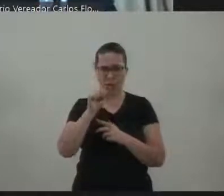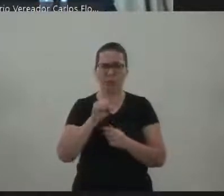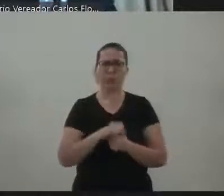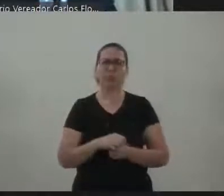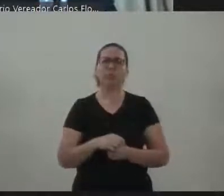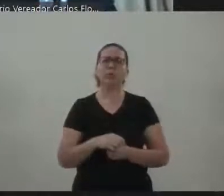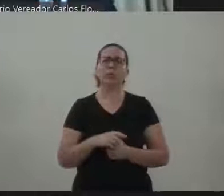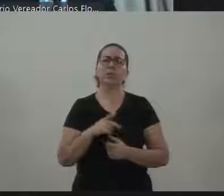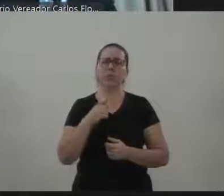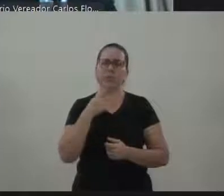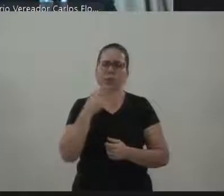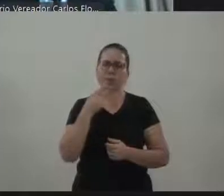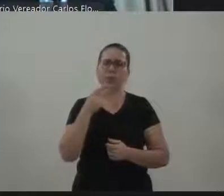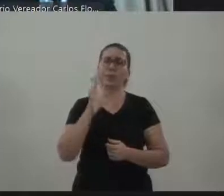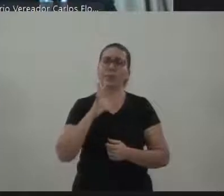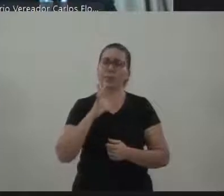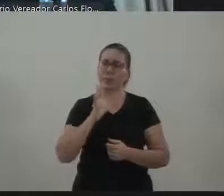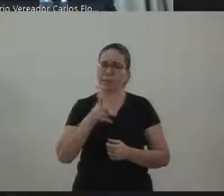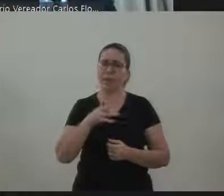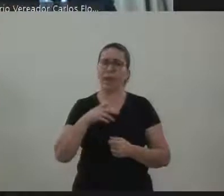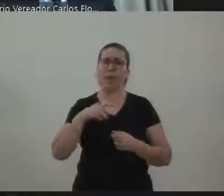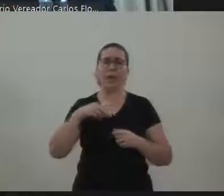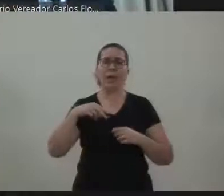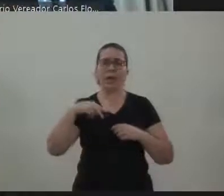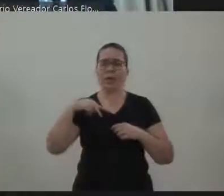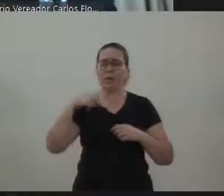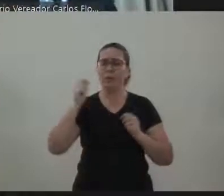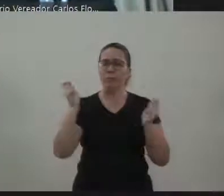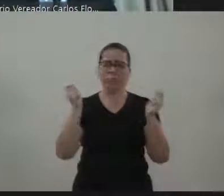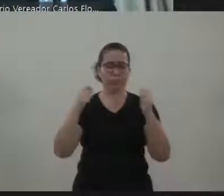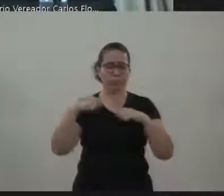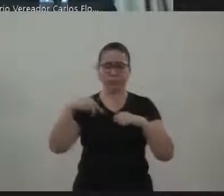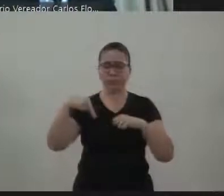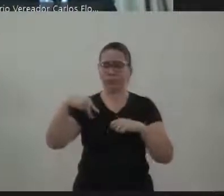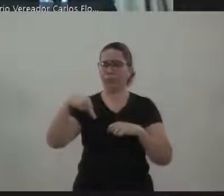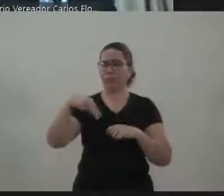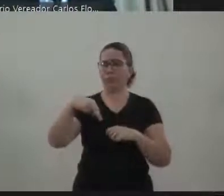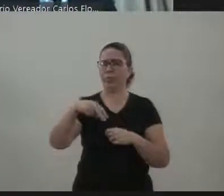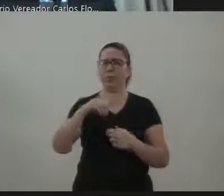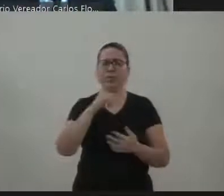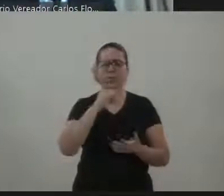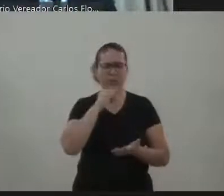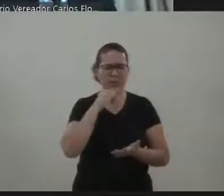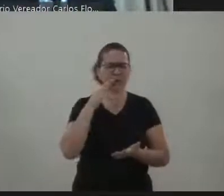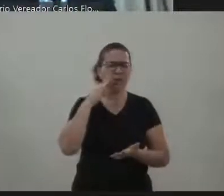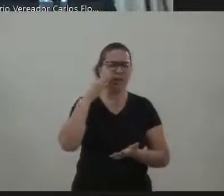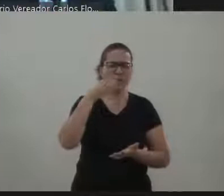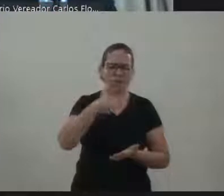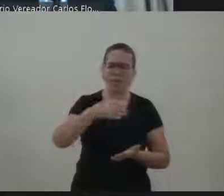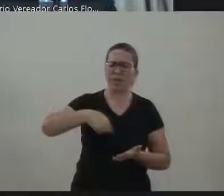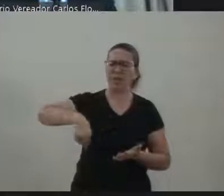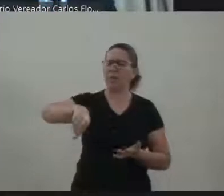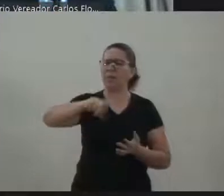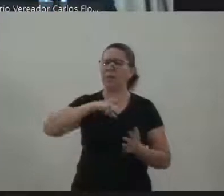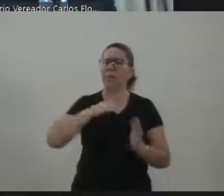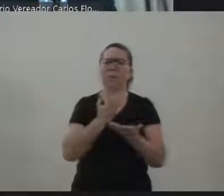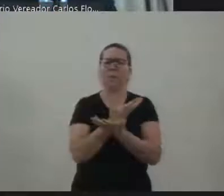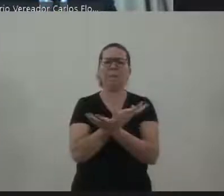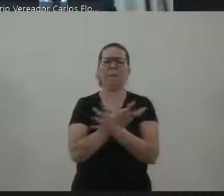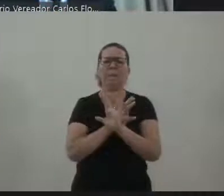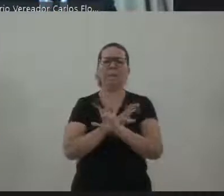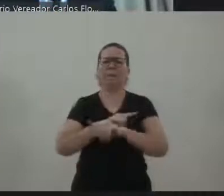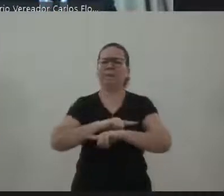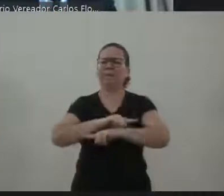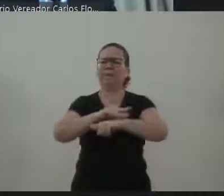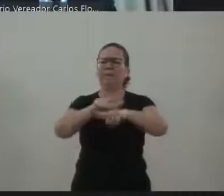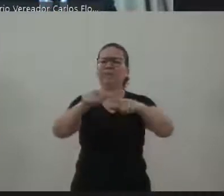Sem contar, né, que dá para atravessar andando já, né? E é triste você ir no local lá ver o abandono, né?